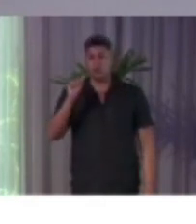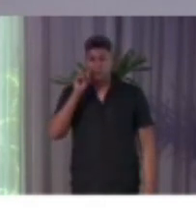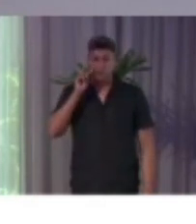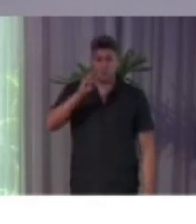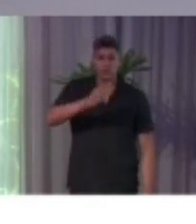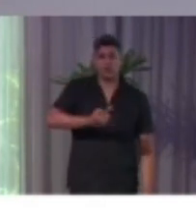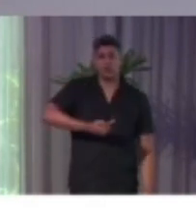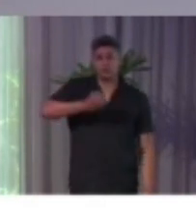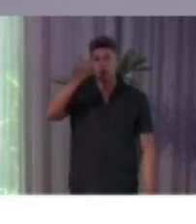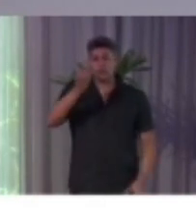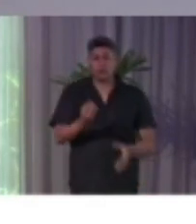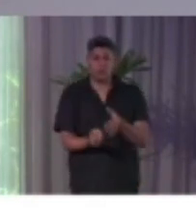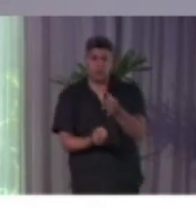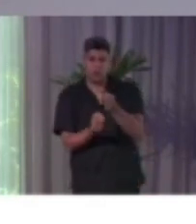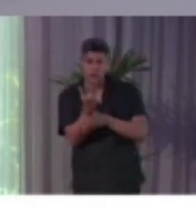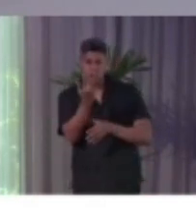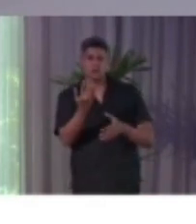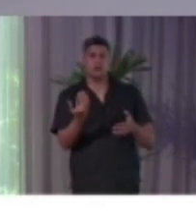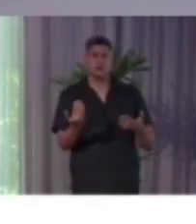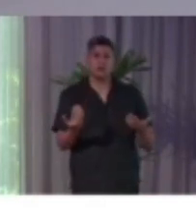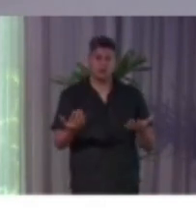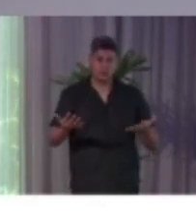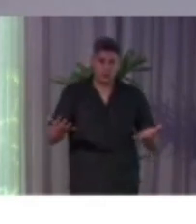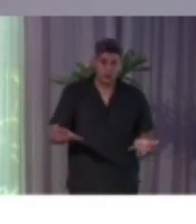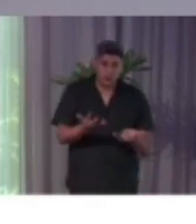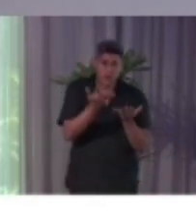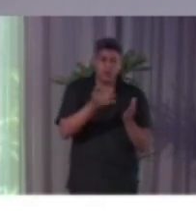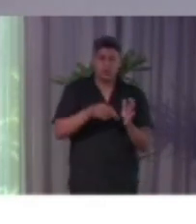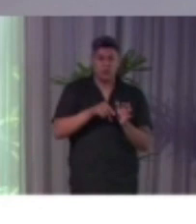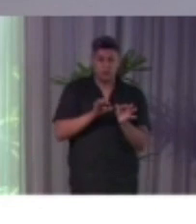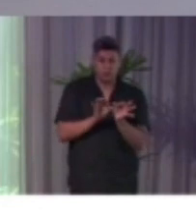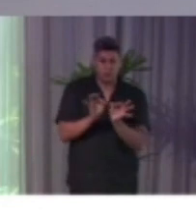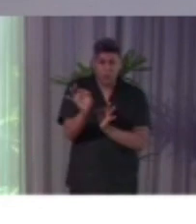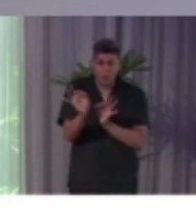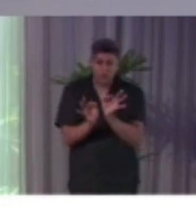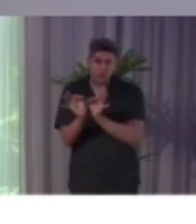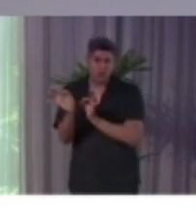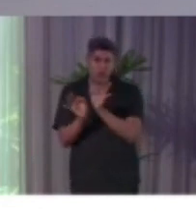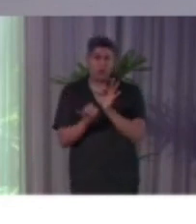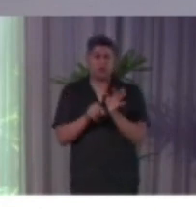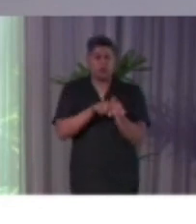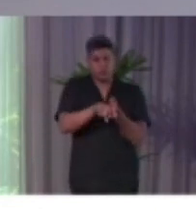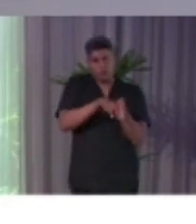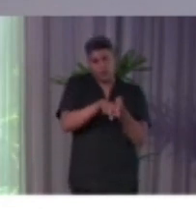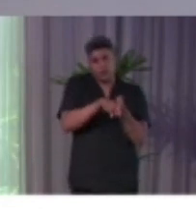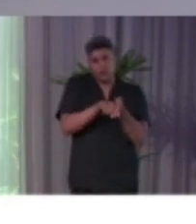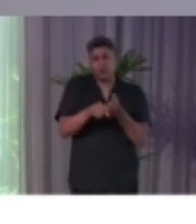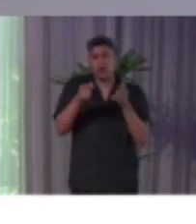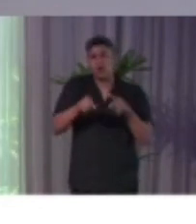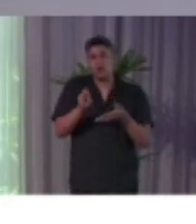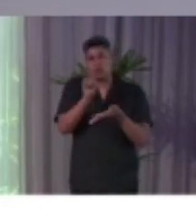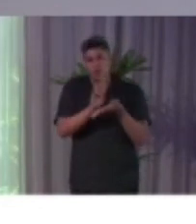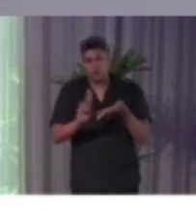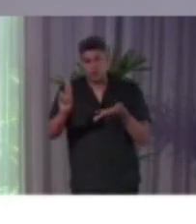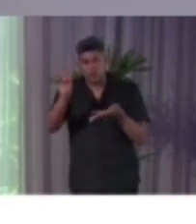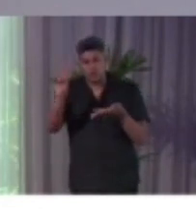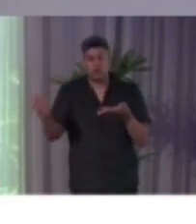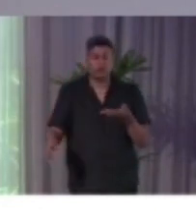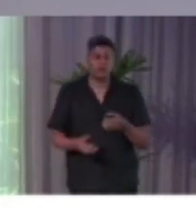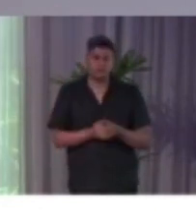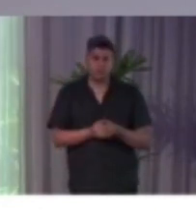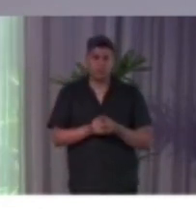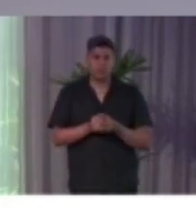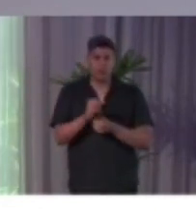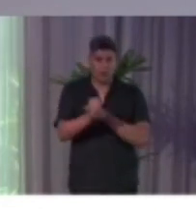as primeiras criações das atividades e projetos de pesquisa mais pontuais em universidades. Em 2000, foram criadas as estruturas